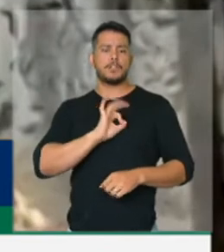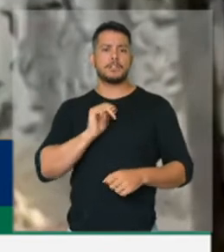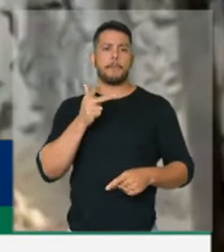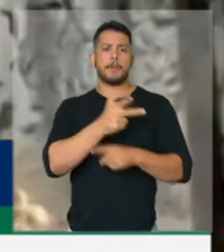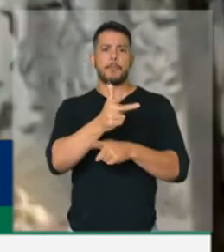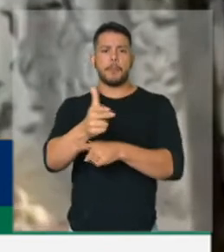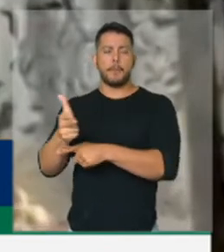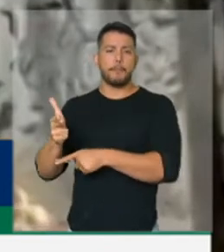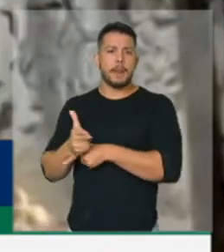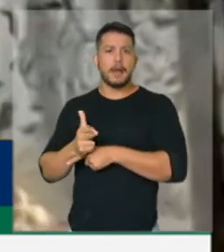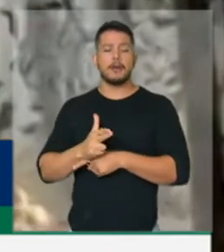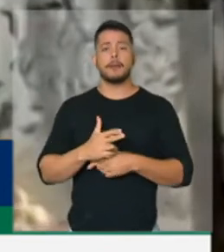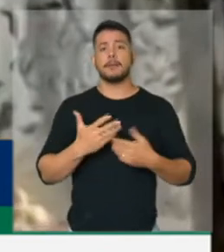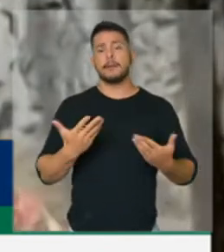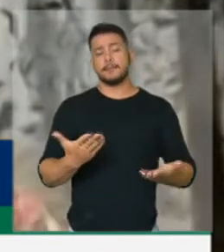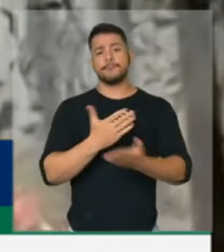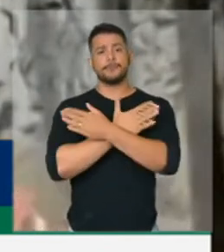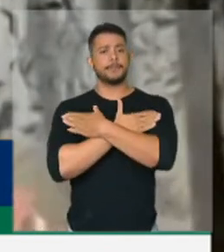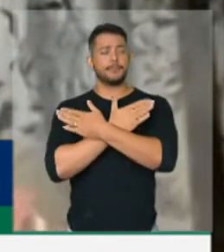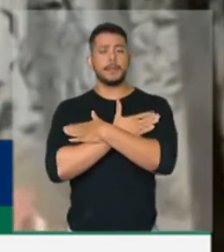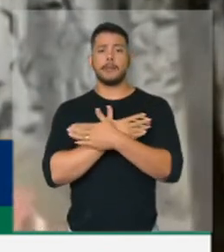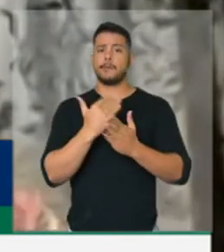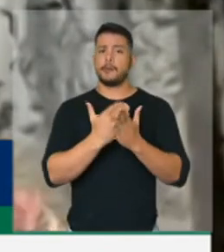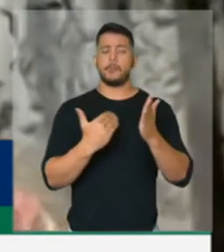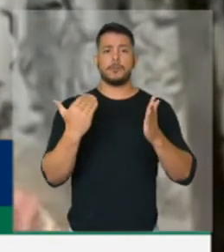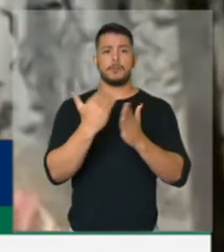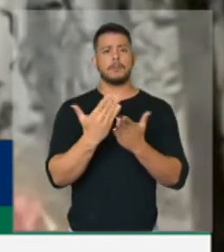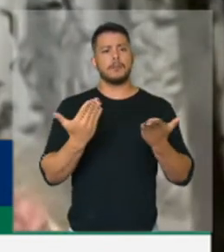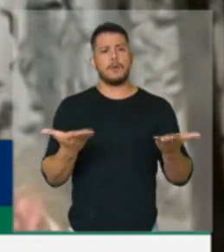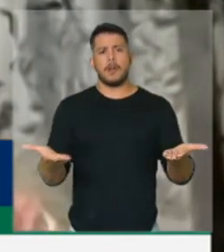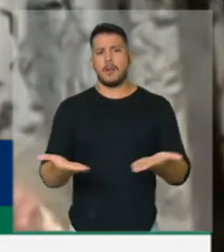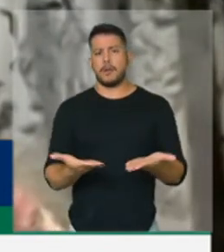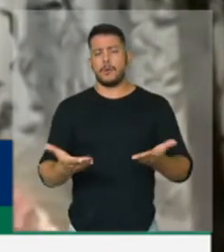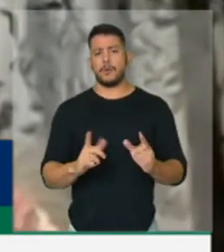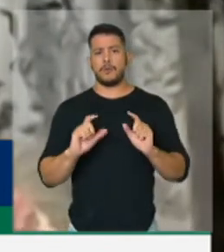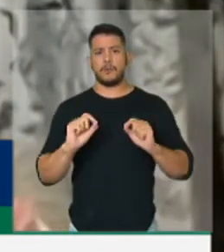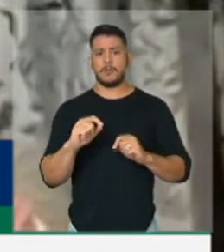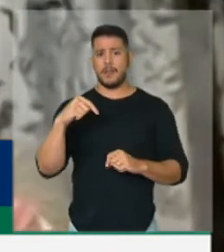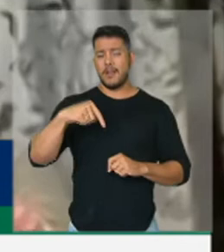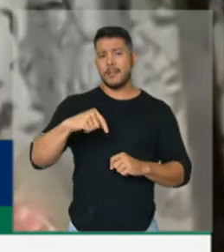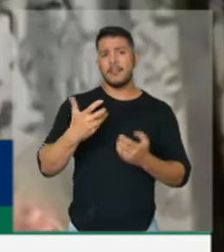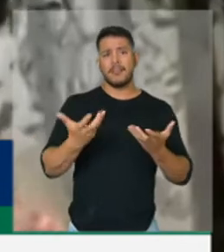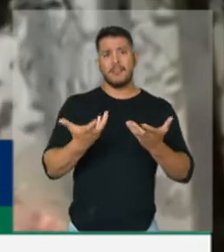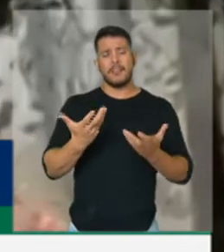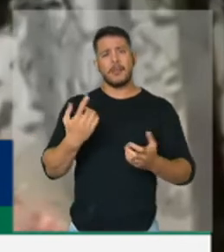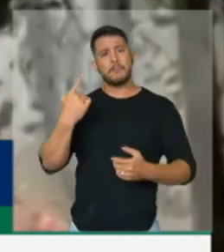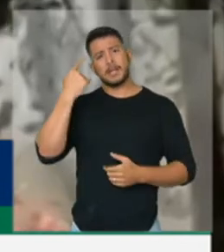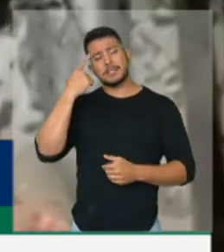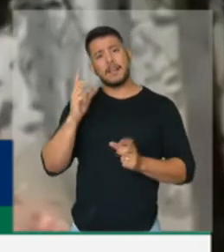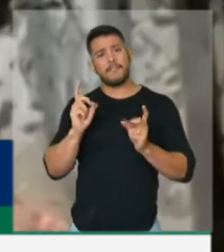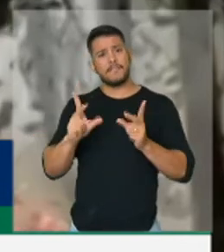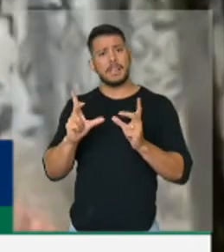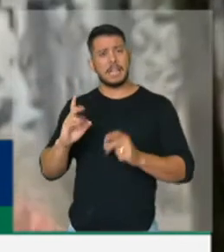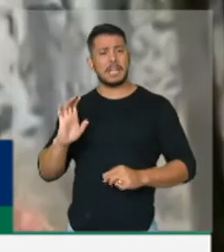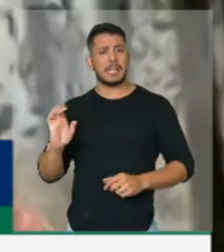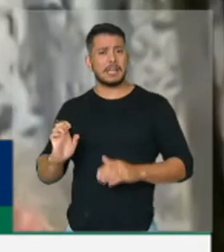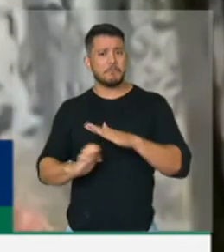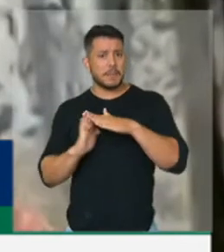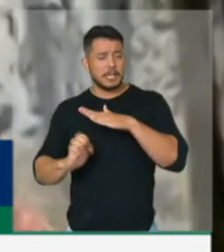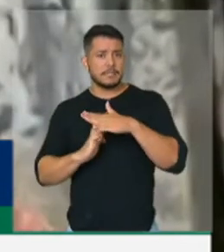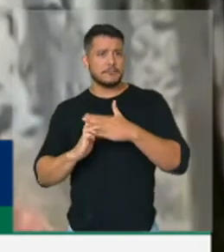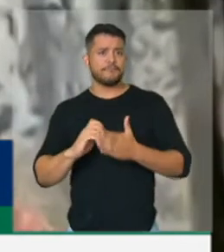E, infelizmente, essa casa quer privatizar ao invés de aprovar medidas populares. É lamentável o cenário que a gente